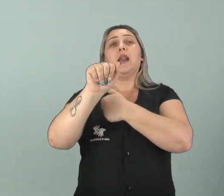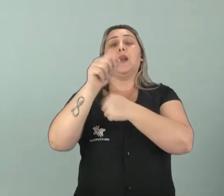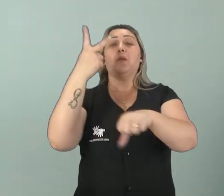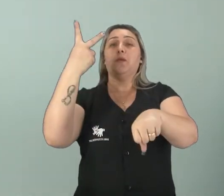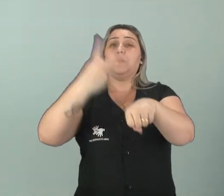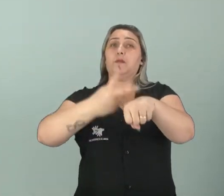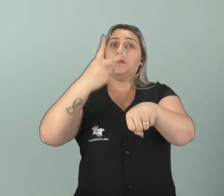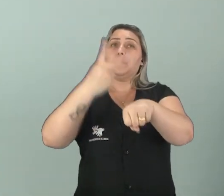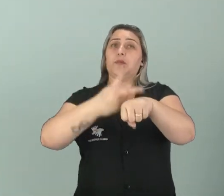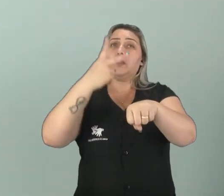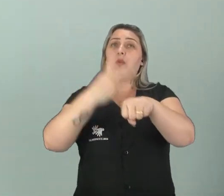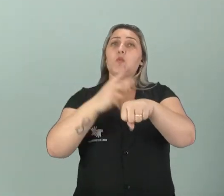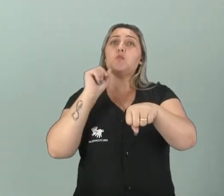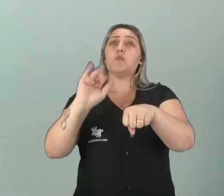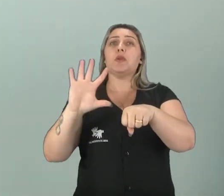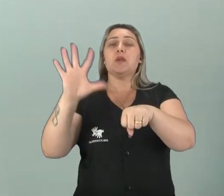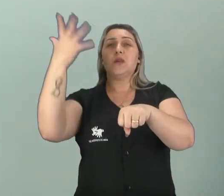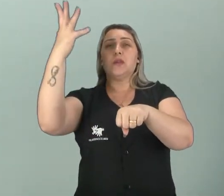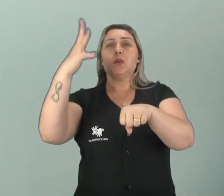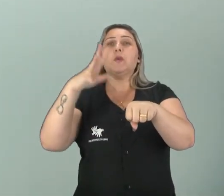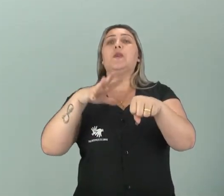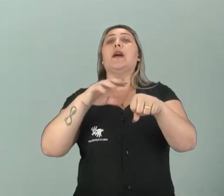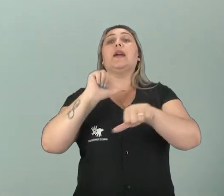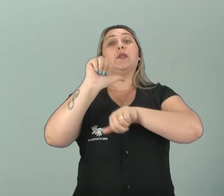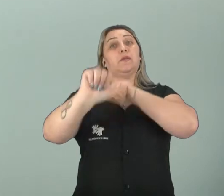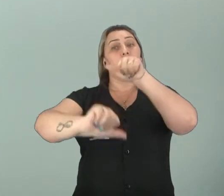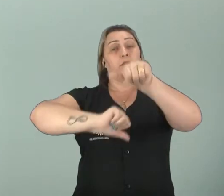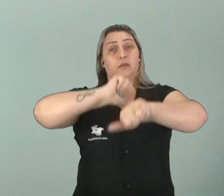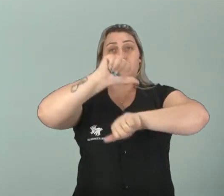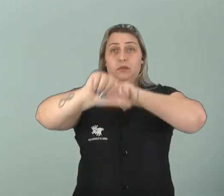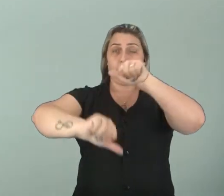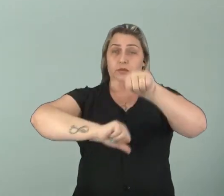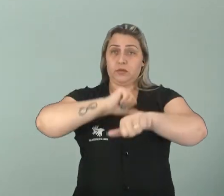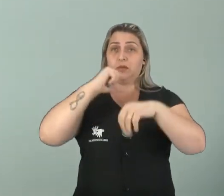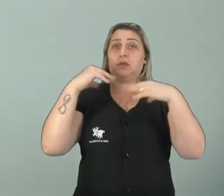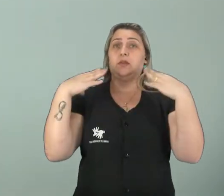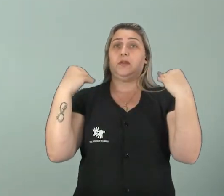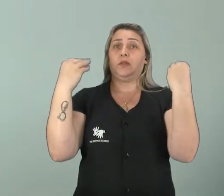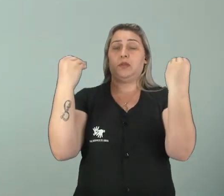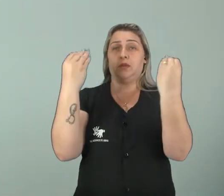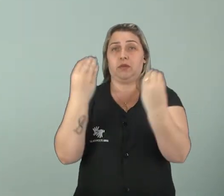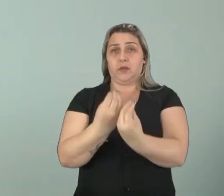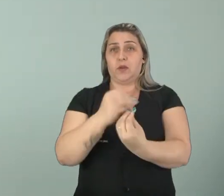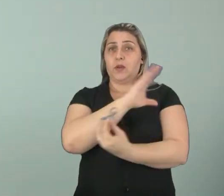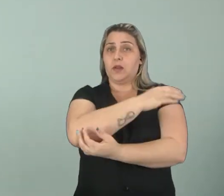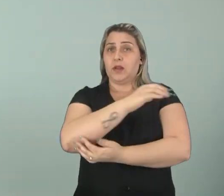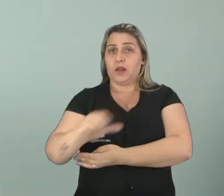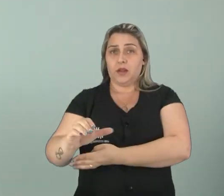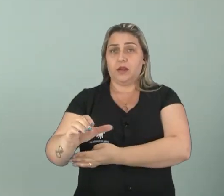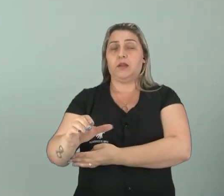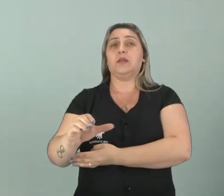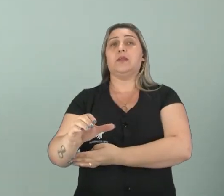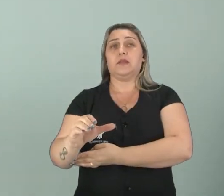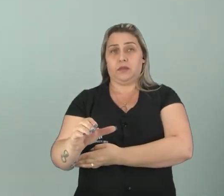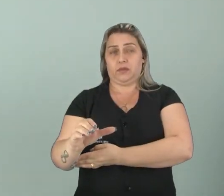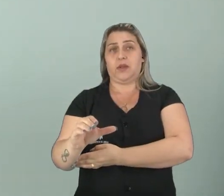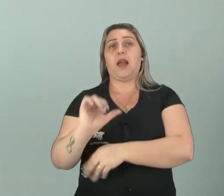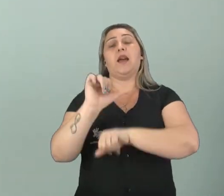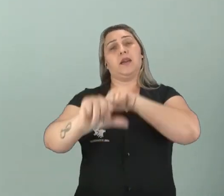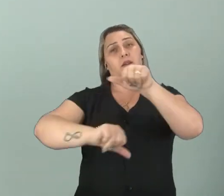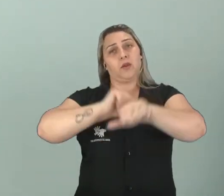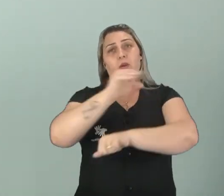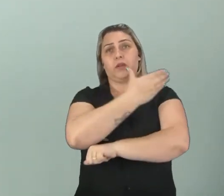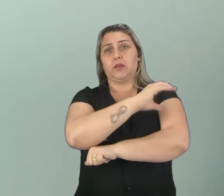mostrado na figura. O que vai acontecer é que então vai ter troca ali de partículas ou de cargas, digamos assim, entre eles. Vai ter essa troca